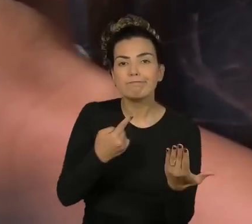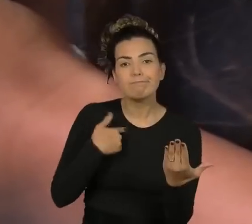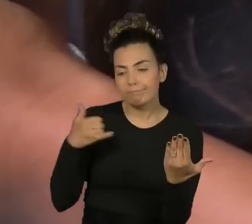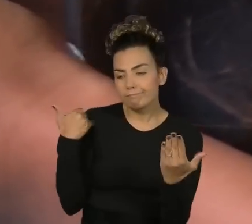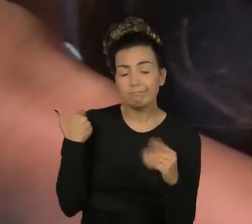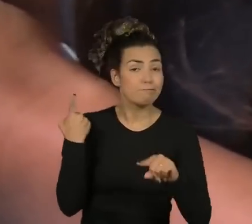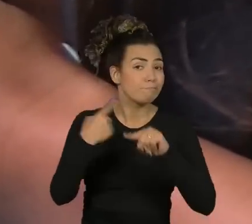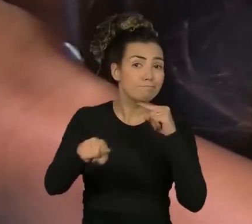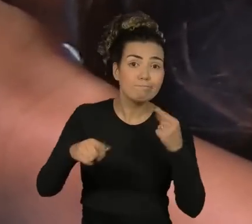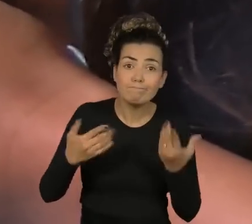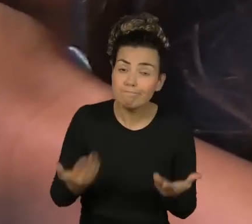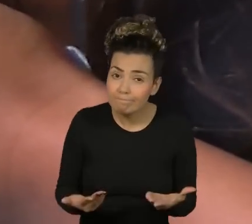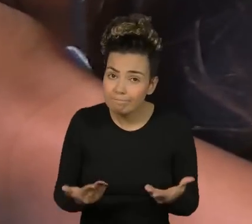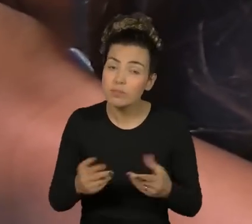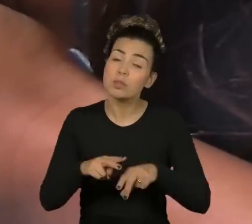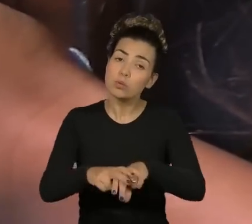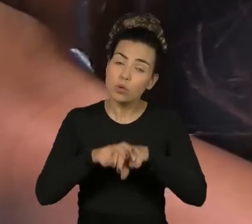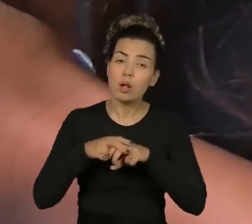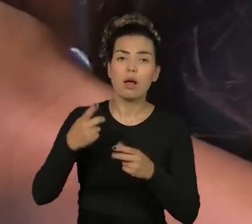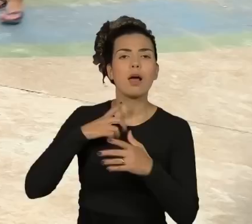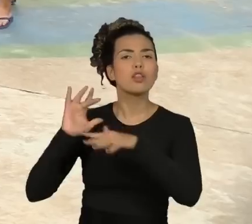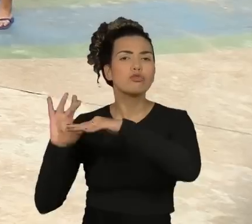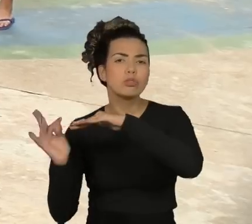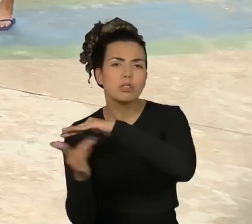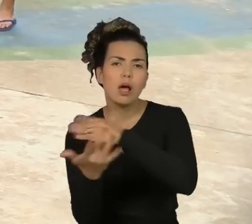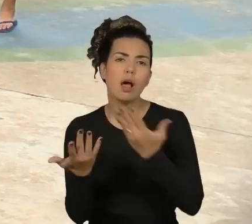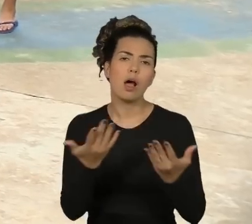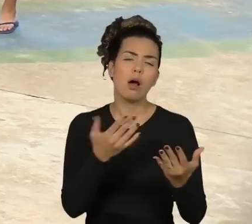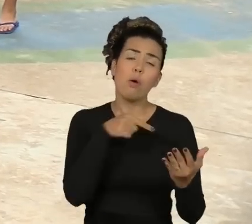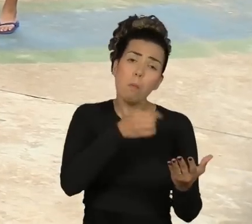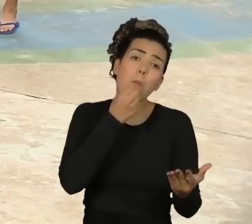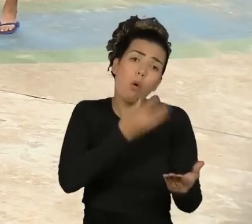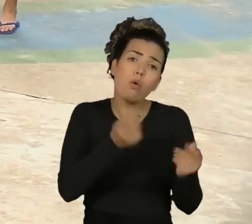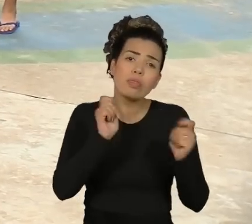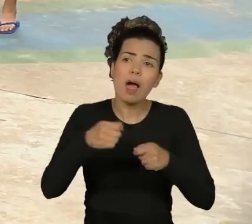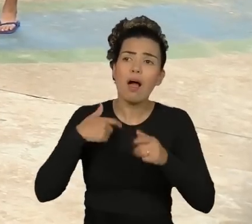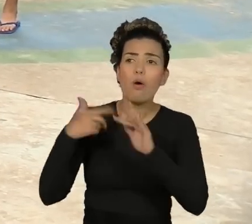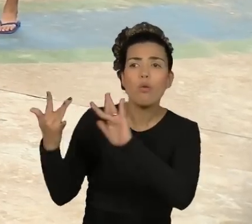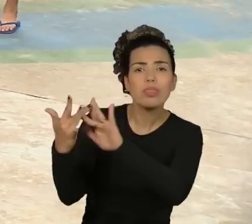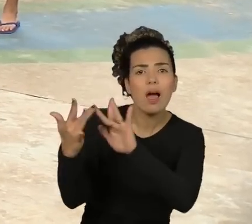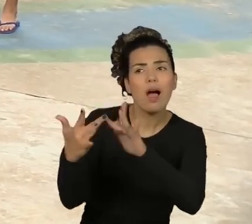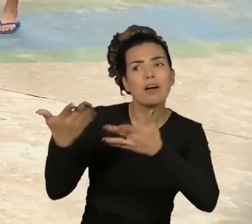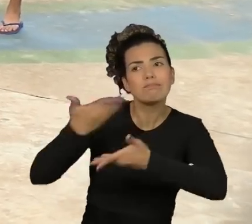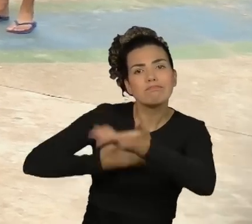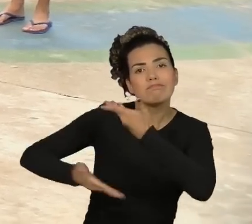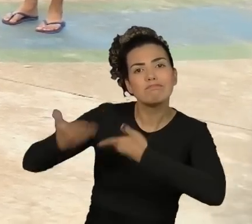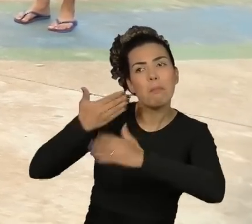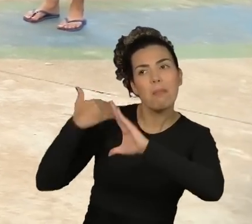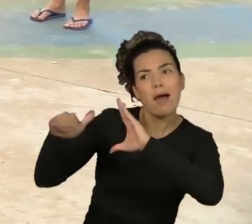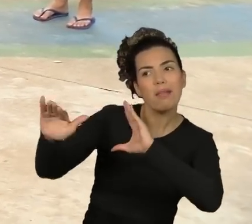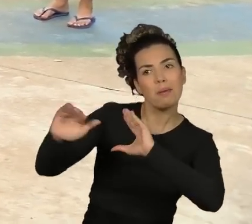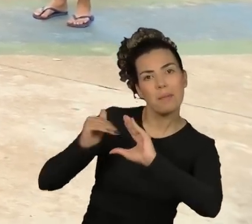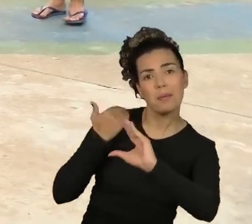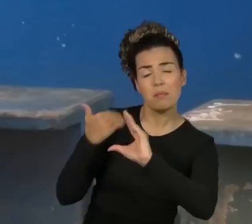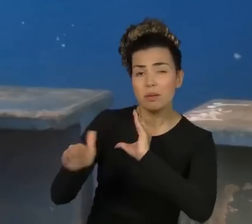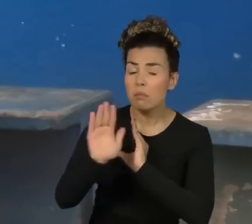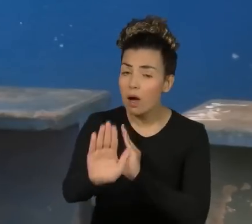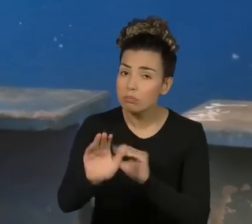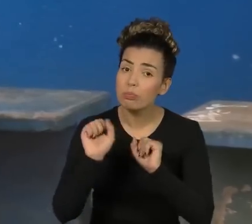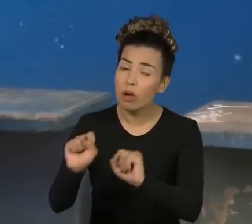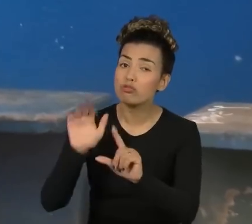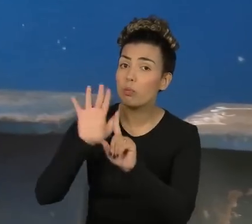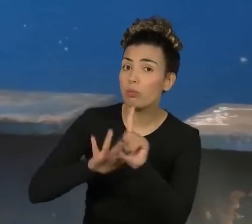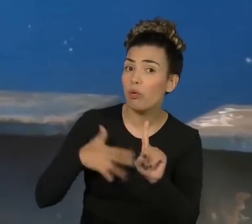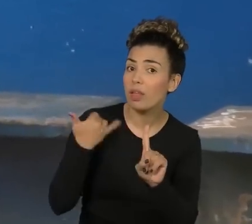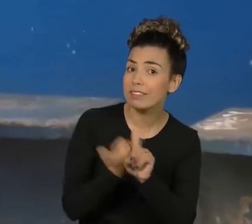mensagens facilitam a interação com outras pessoas, mas também pode ser um espaço onde ocorre o bullying virtual. Se os